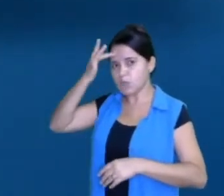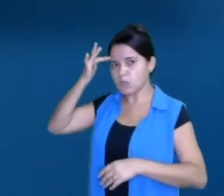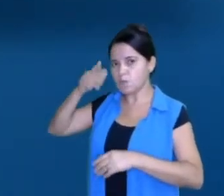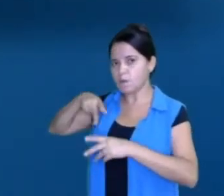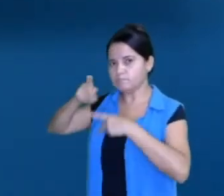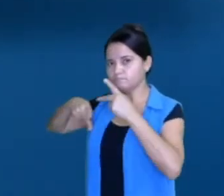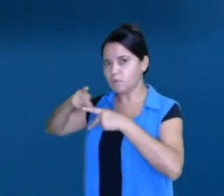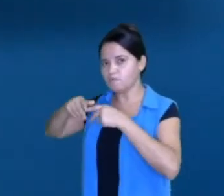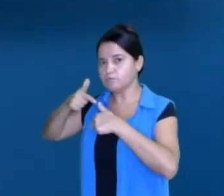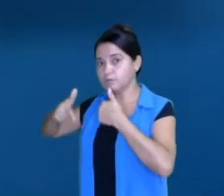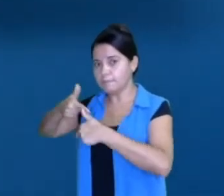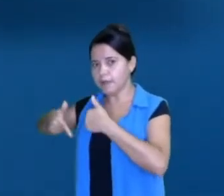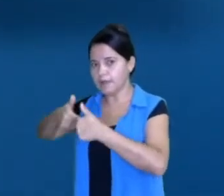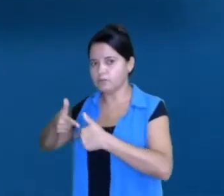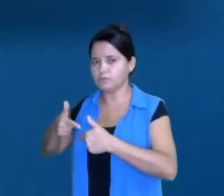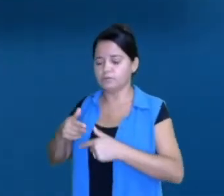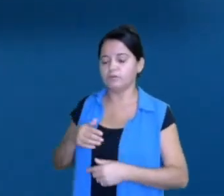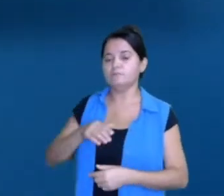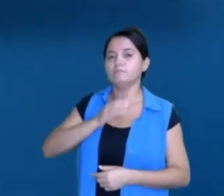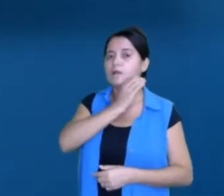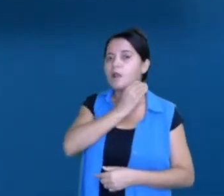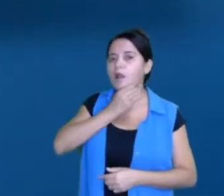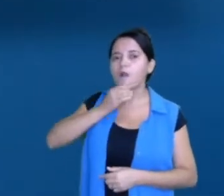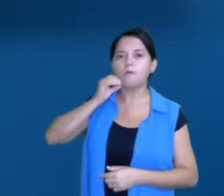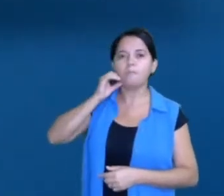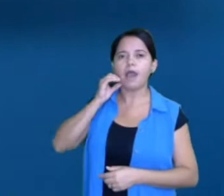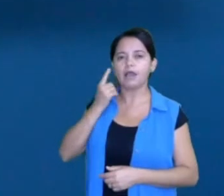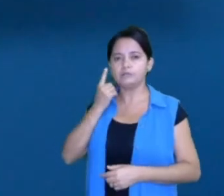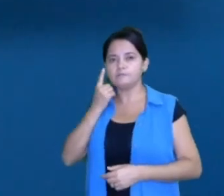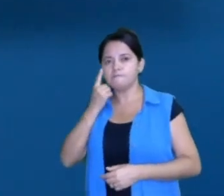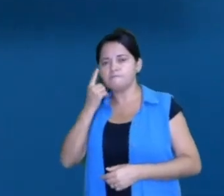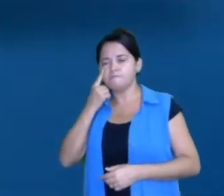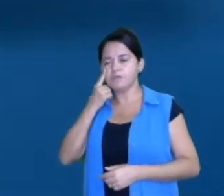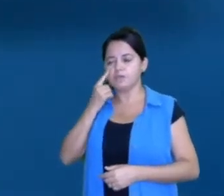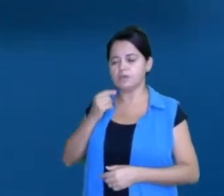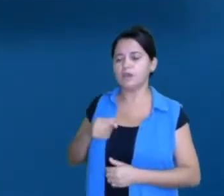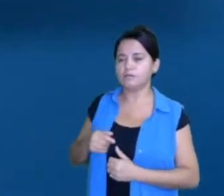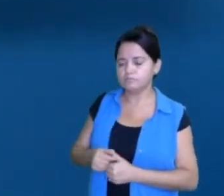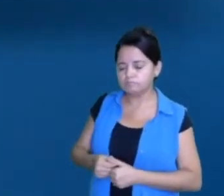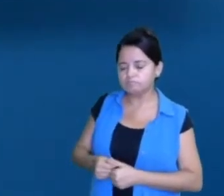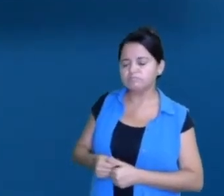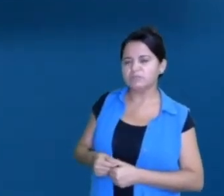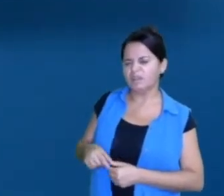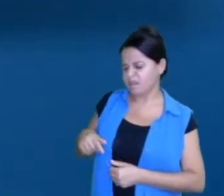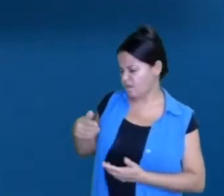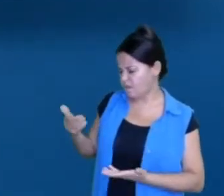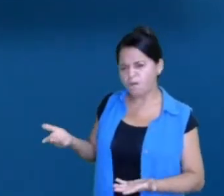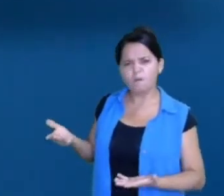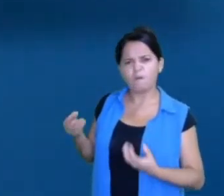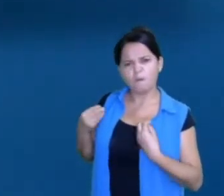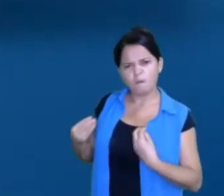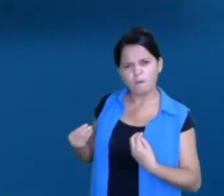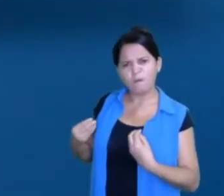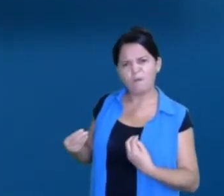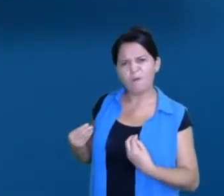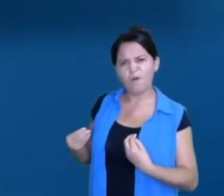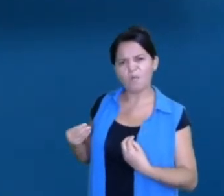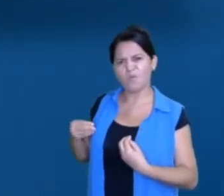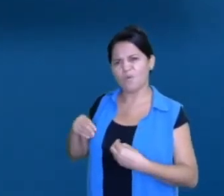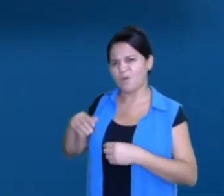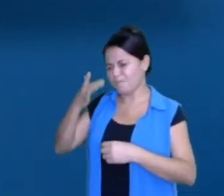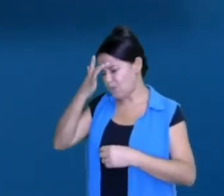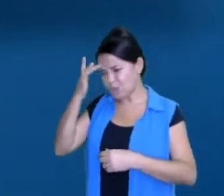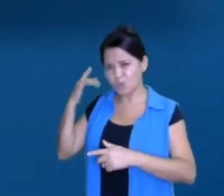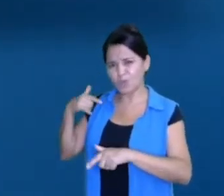Ele criticava, vimos também, a situação péssima. O trabalhador, ele vendia a sua mão de obra, a